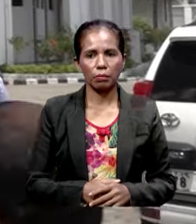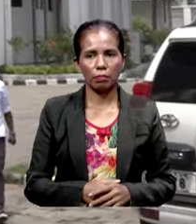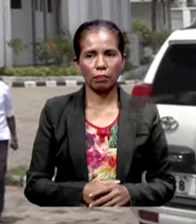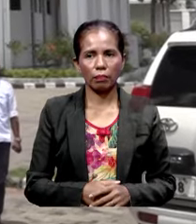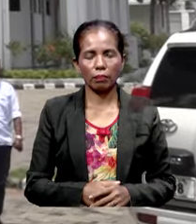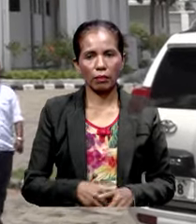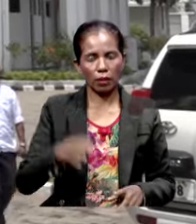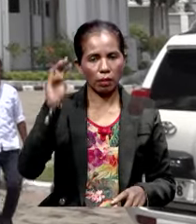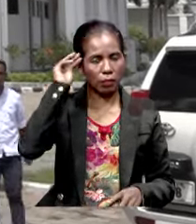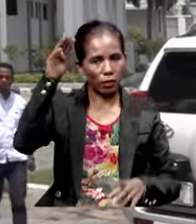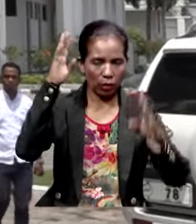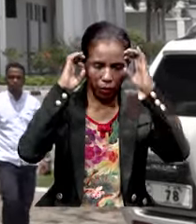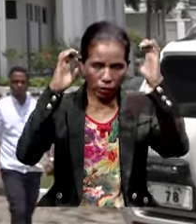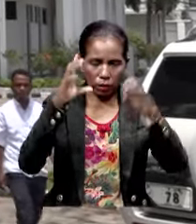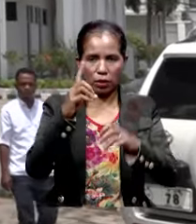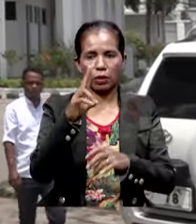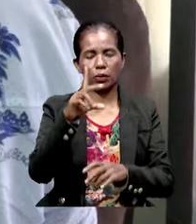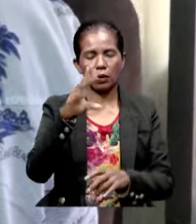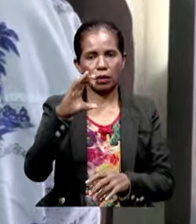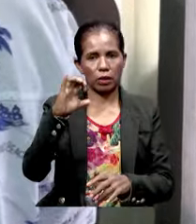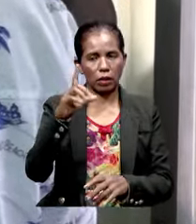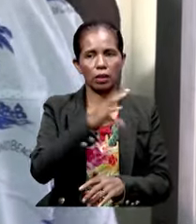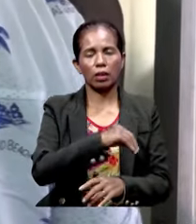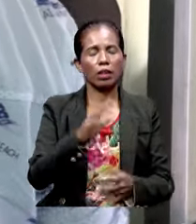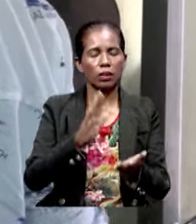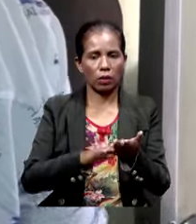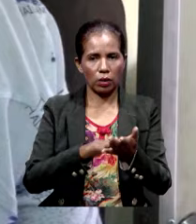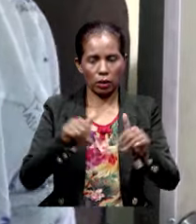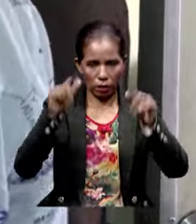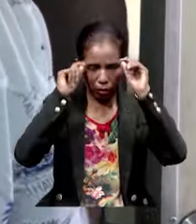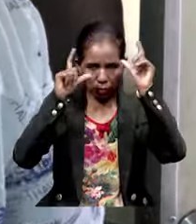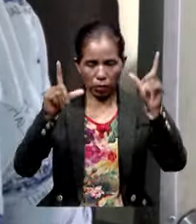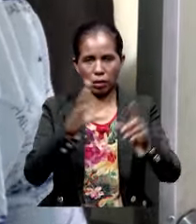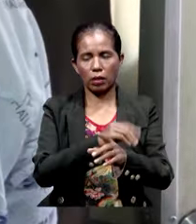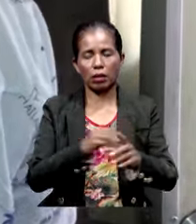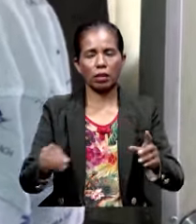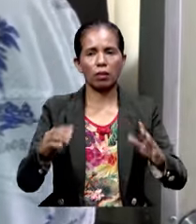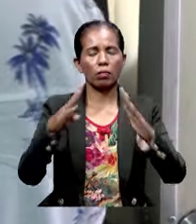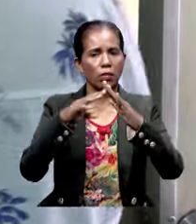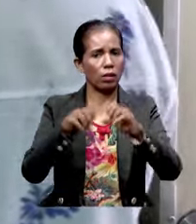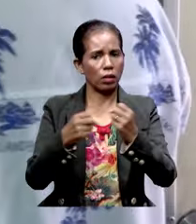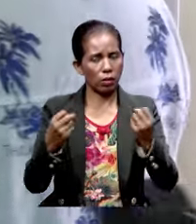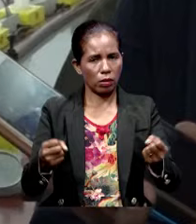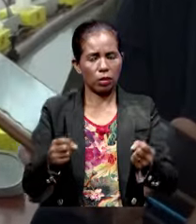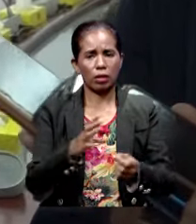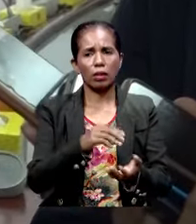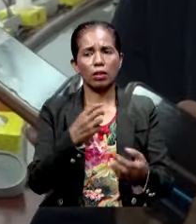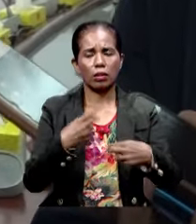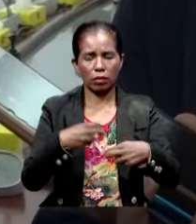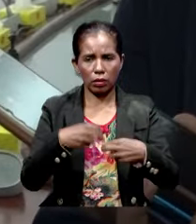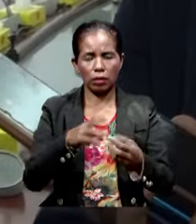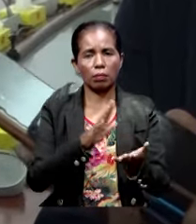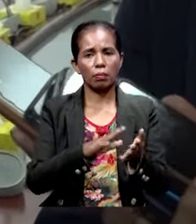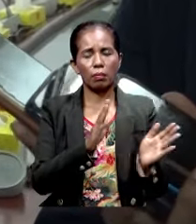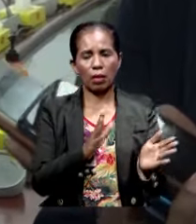Ministra da Educação Dulce de Jesus Soares Chateta na Escola Balo e Território Nacional Condição Ladundia Cona, onde dificulta o processo de